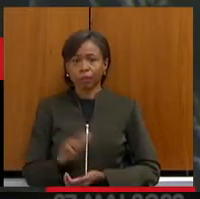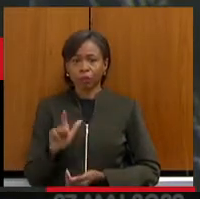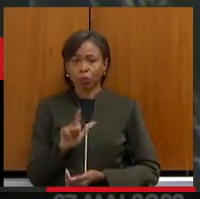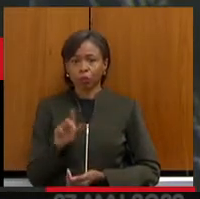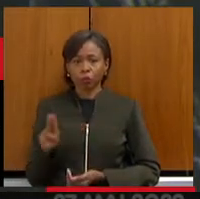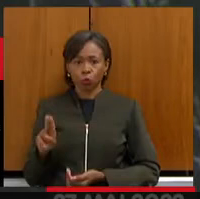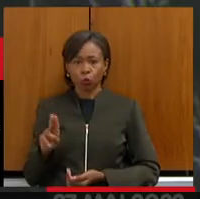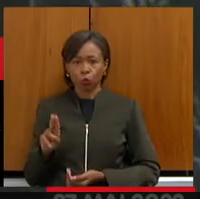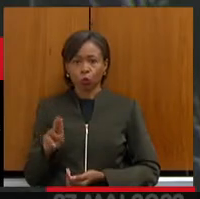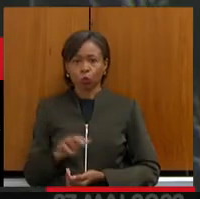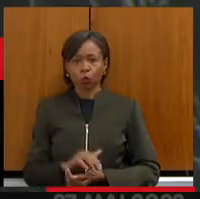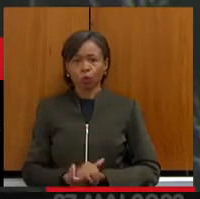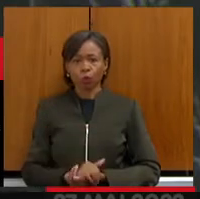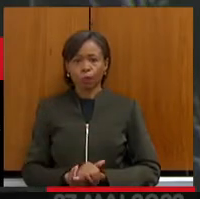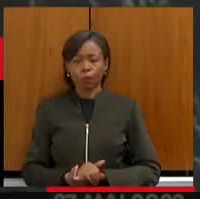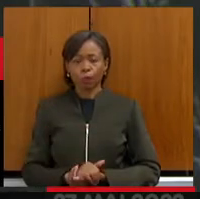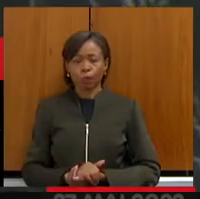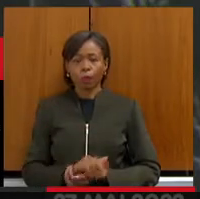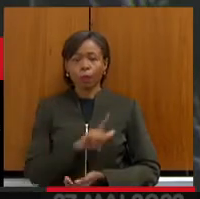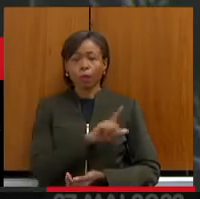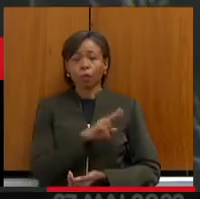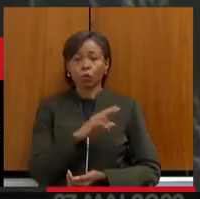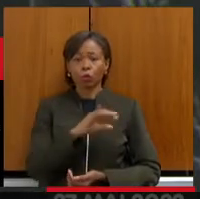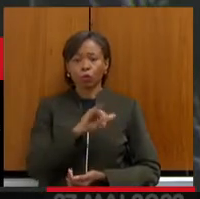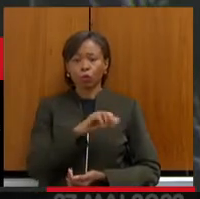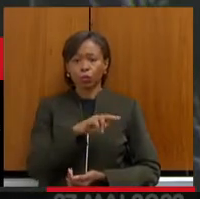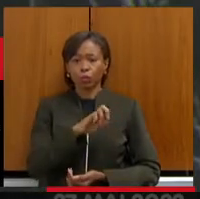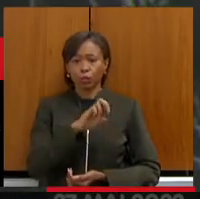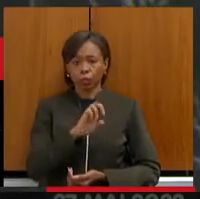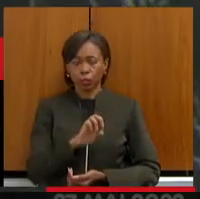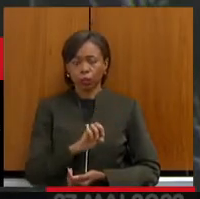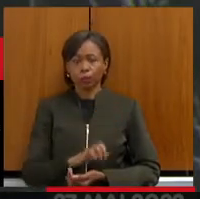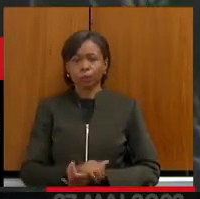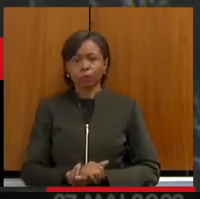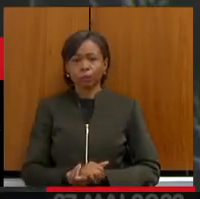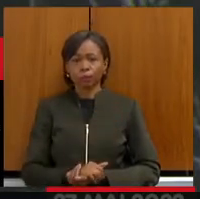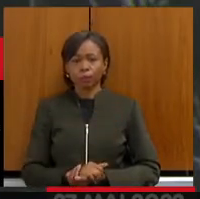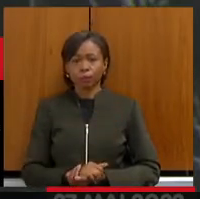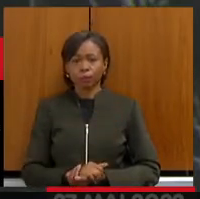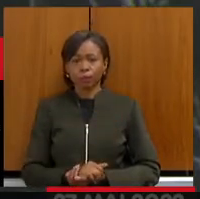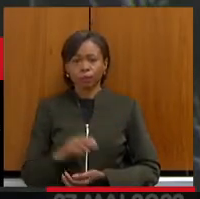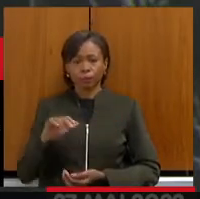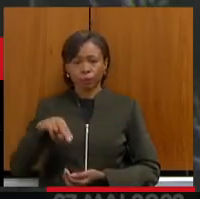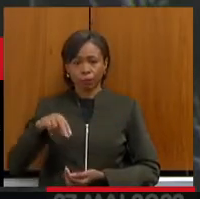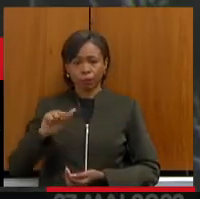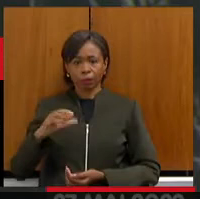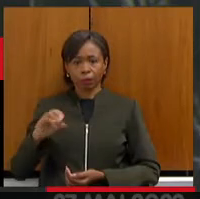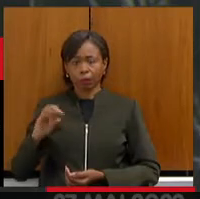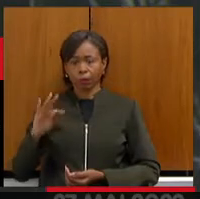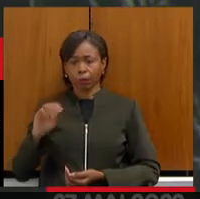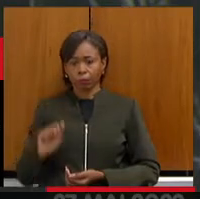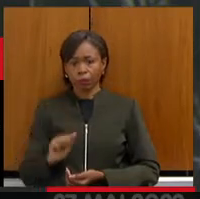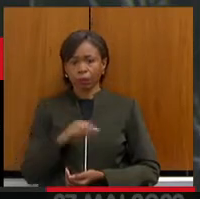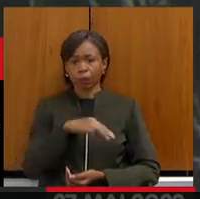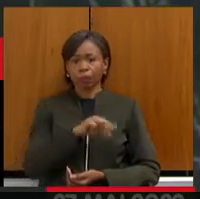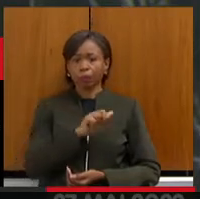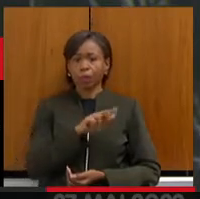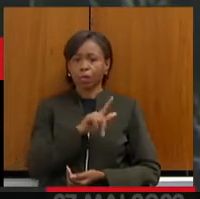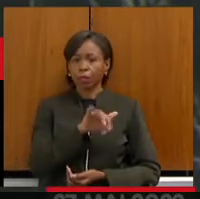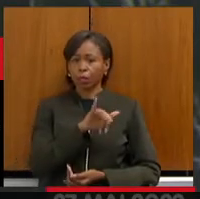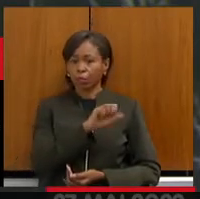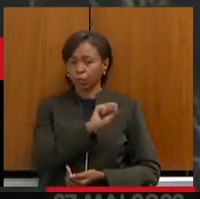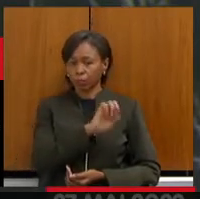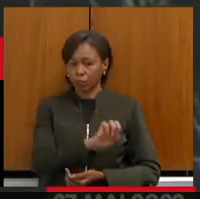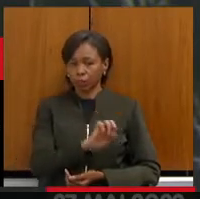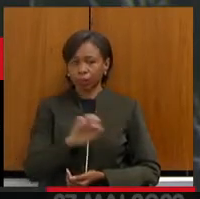Lu Baobá Luciene Andreia makota Celinha Marlise Matos